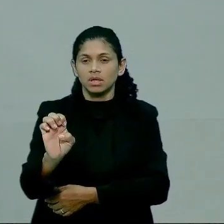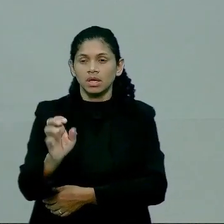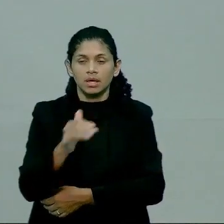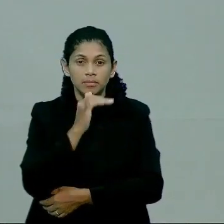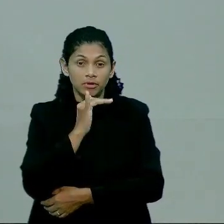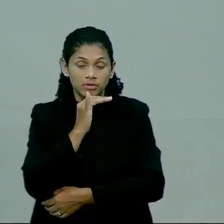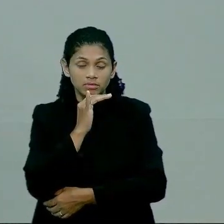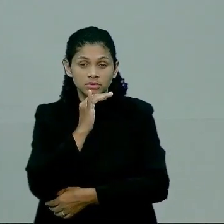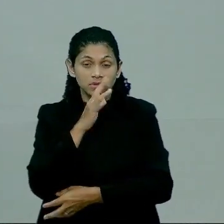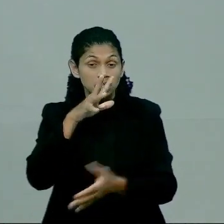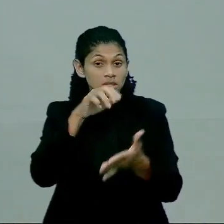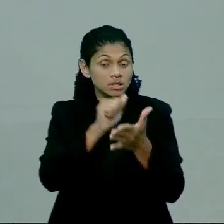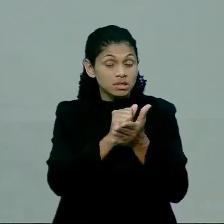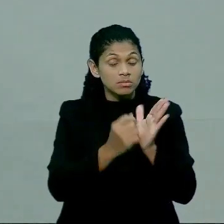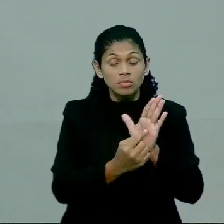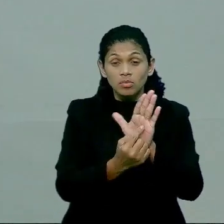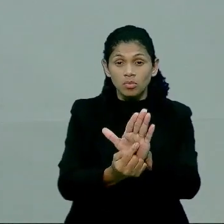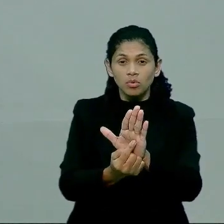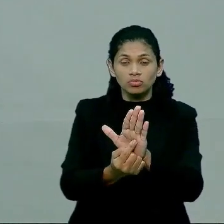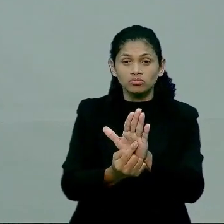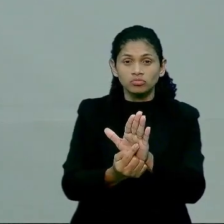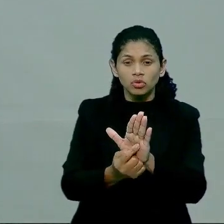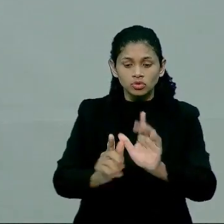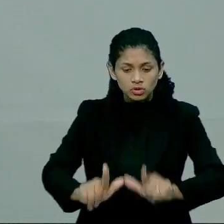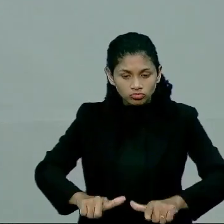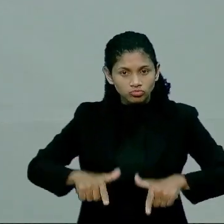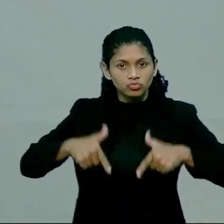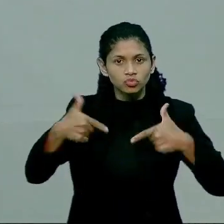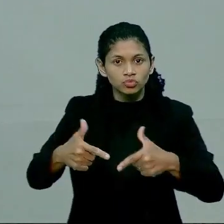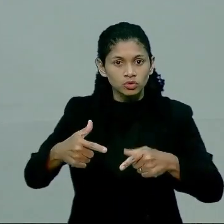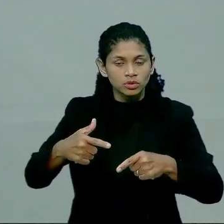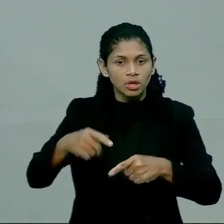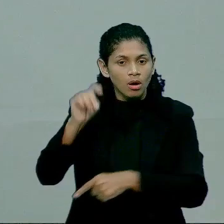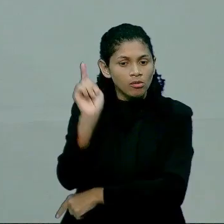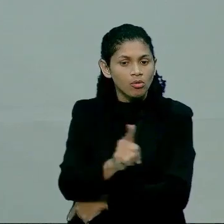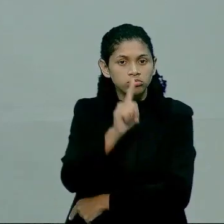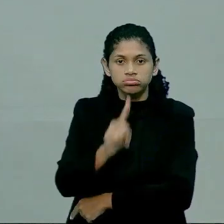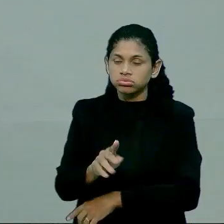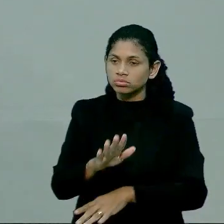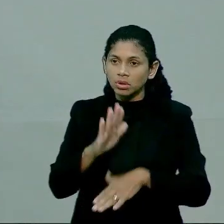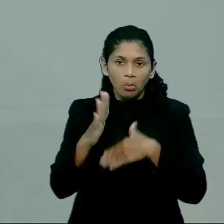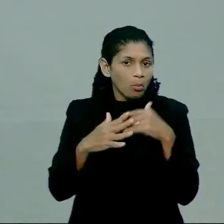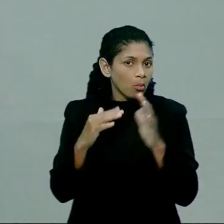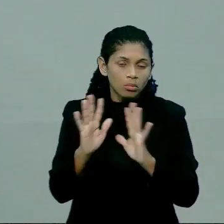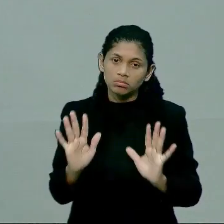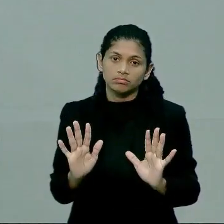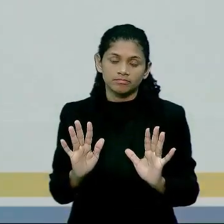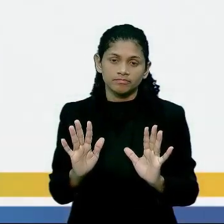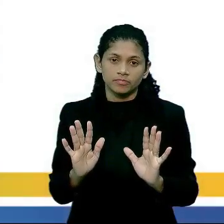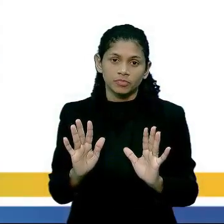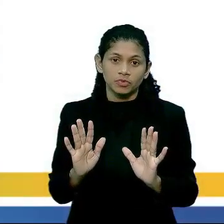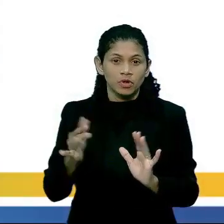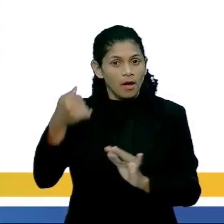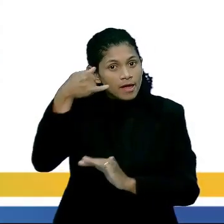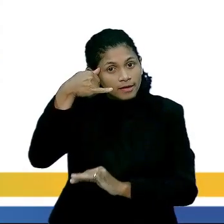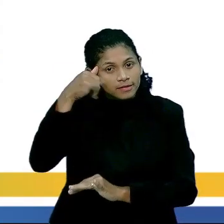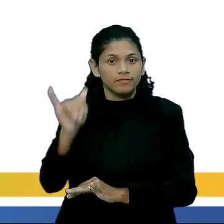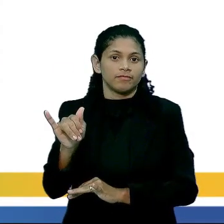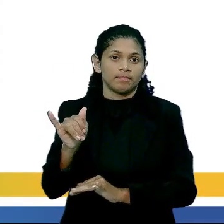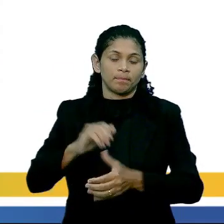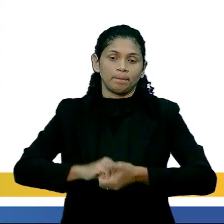ela simbolizam lutas contra alguma coisa campanhas para prevenção principalmente isso o objetivo da prevenção tá